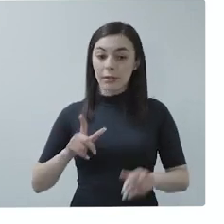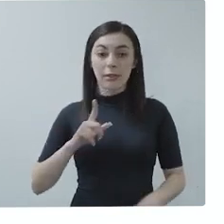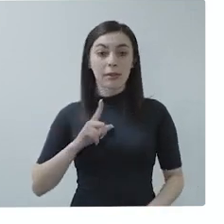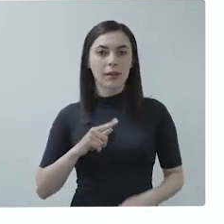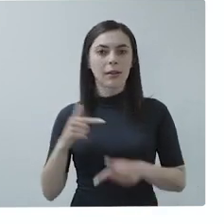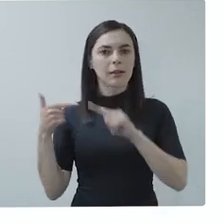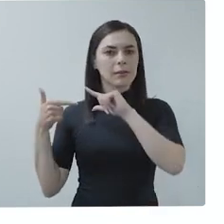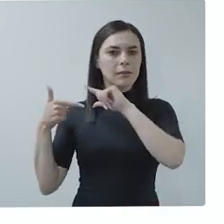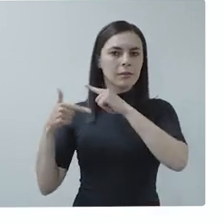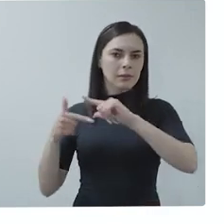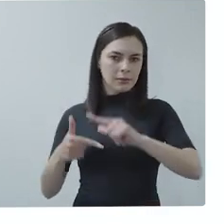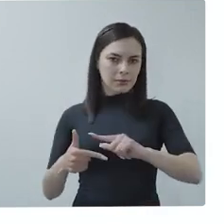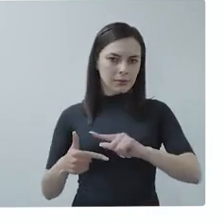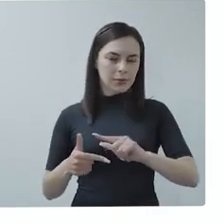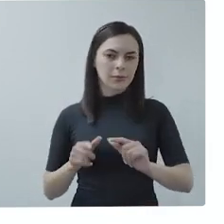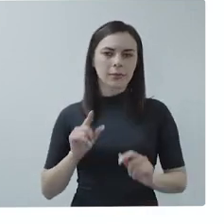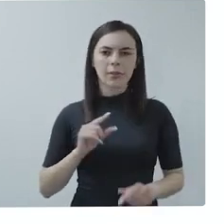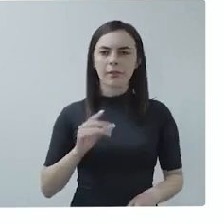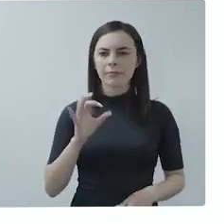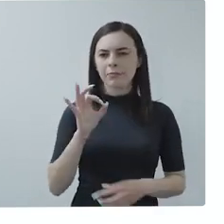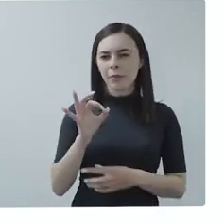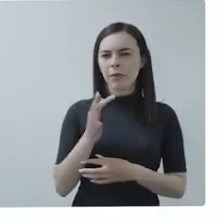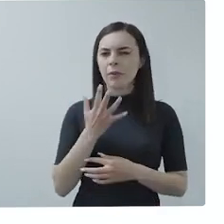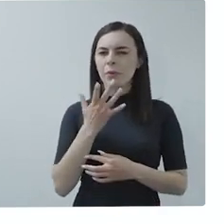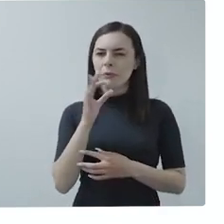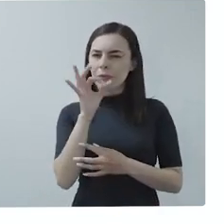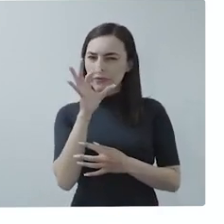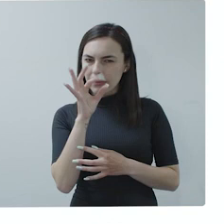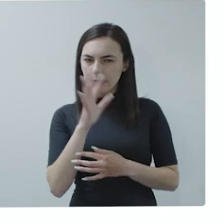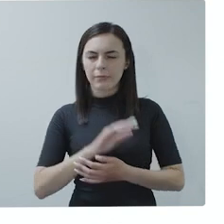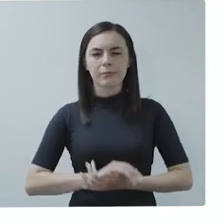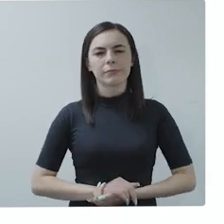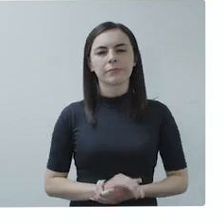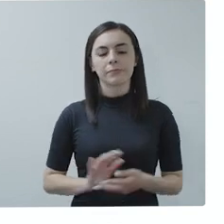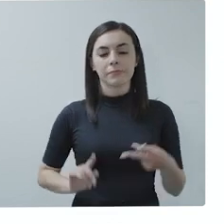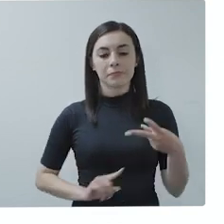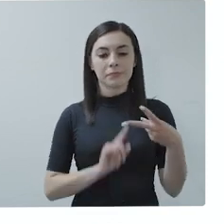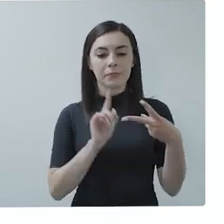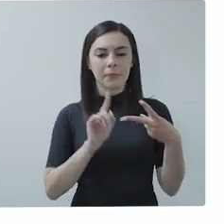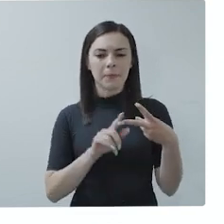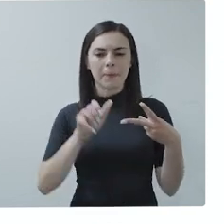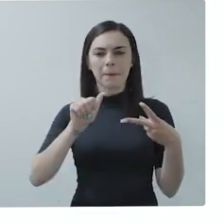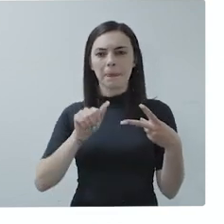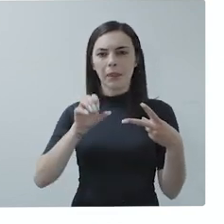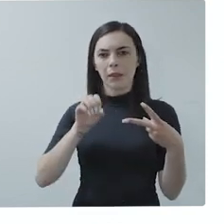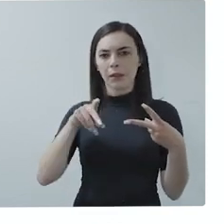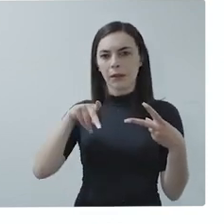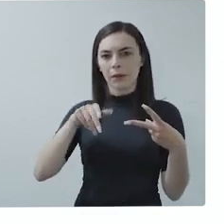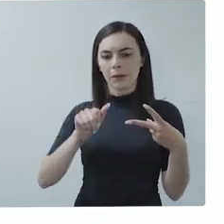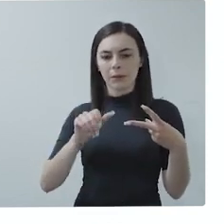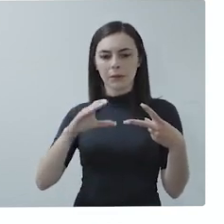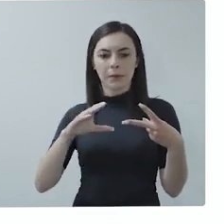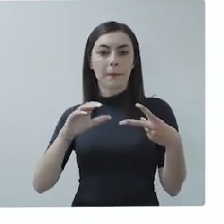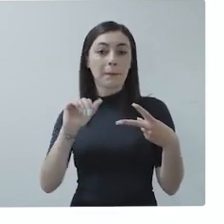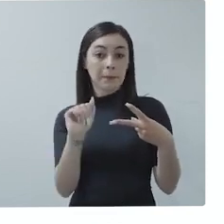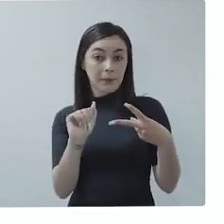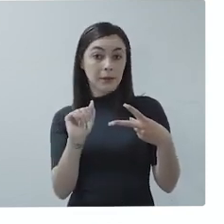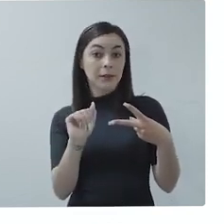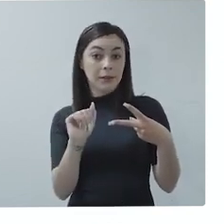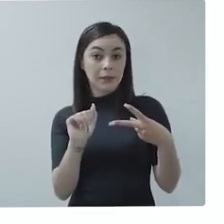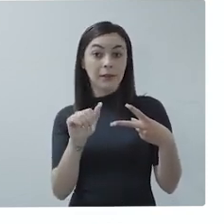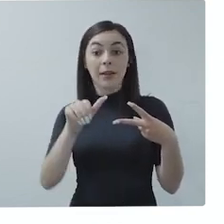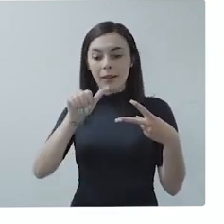bolinha tradicional, que são umas verdinhas, tá? Tem a opaca, é esse mesmo